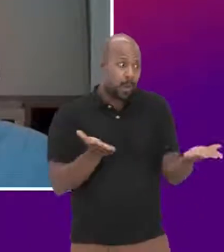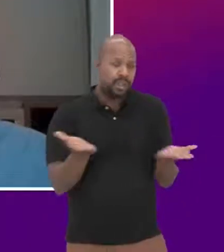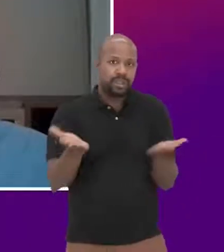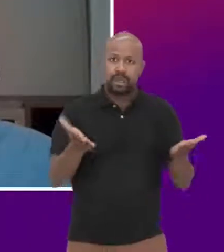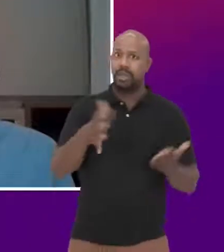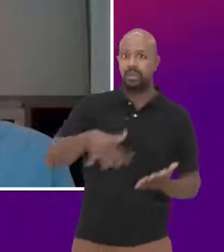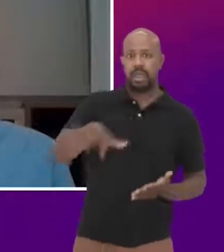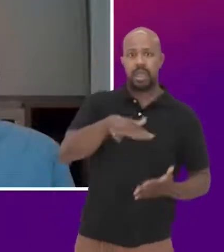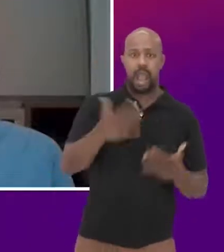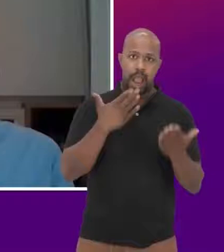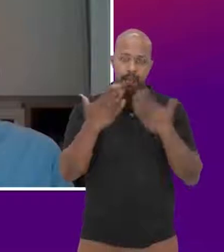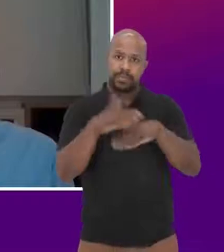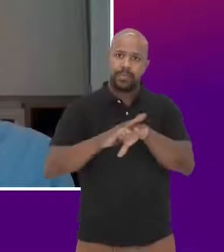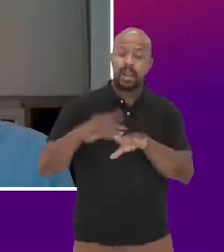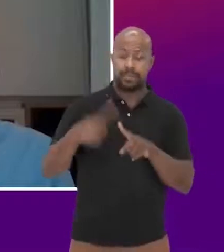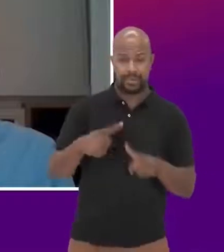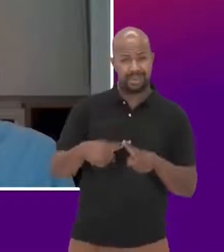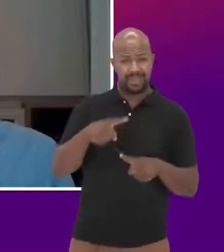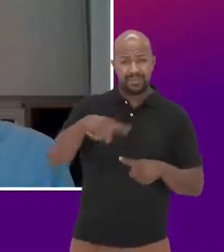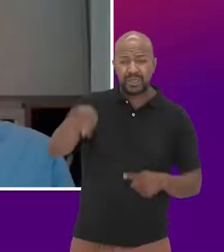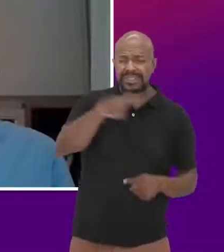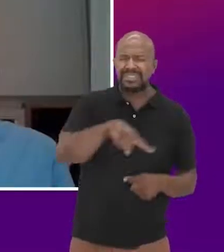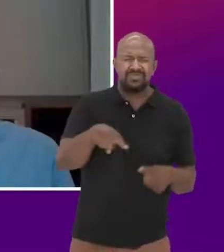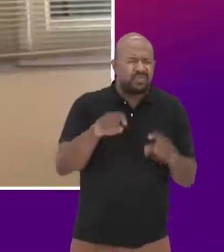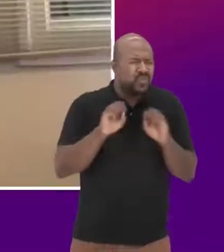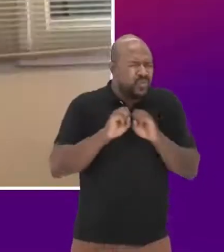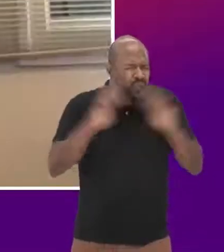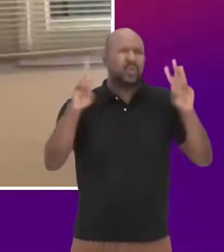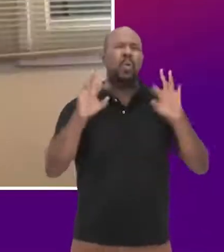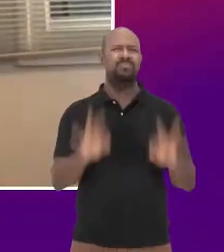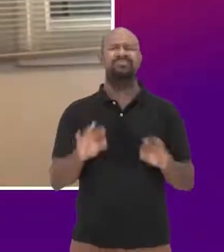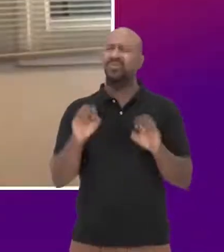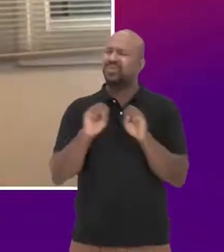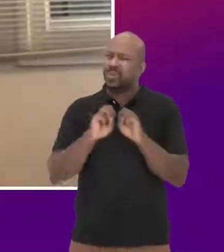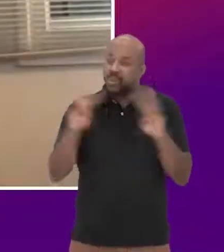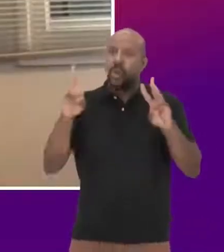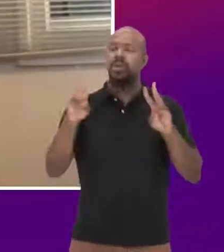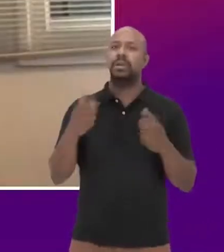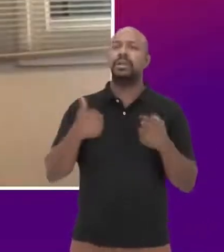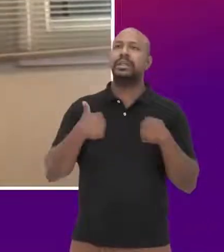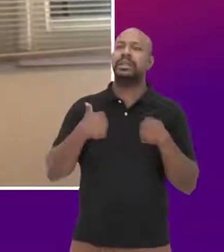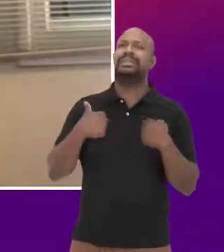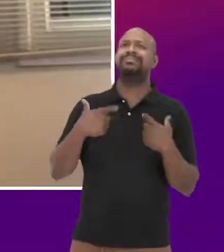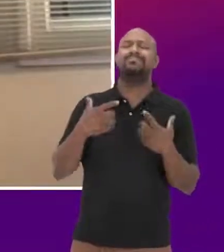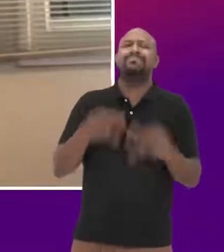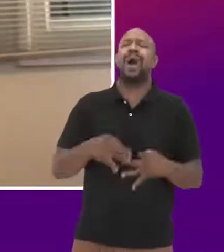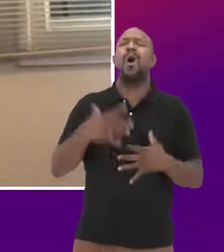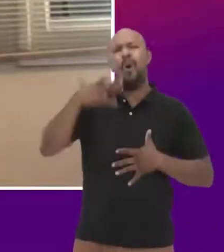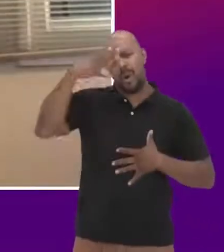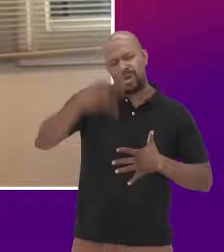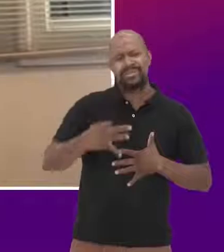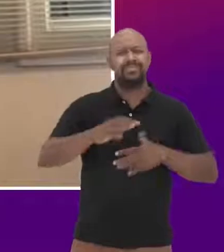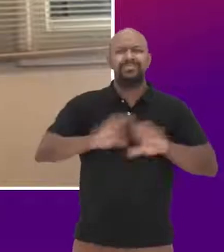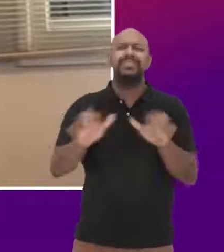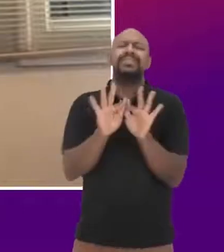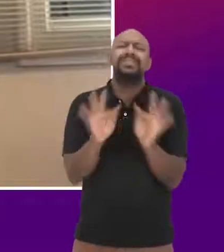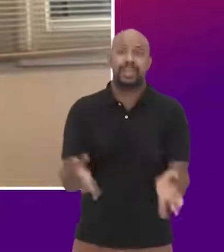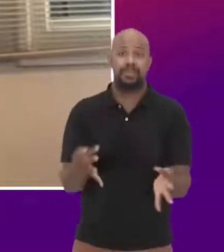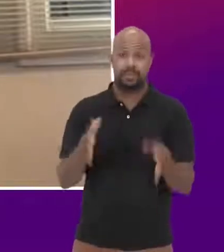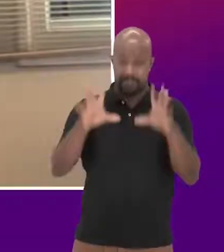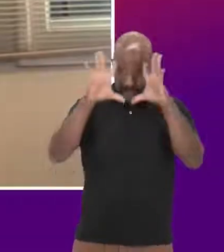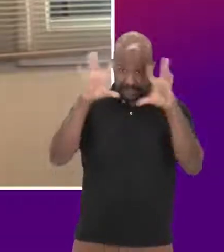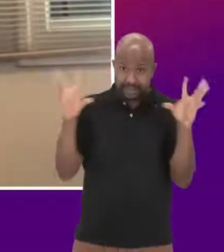esse painel, porque vocês deram um show. E um show que leva a uma conclusão muito simples. Para se